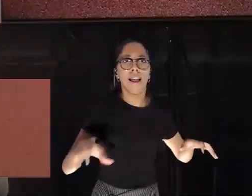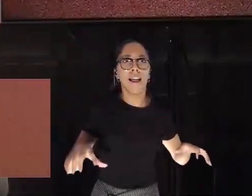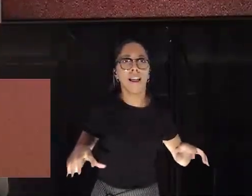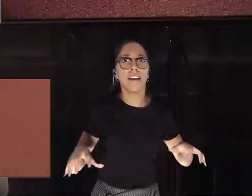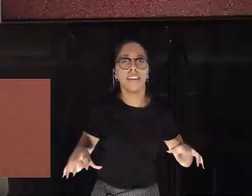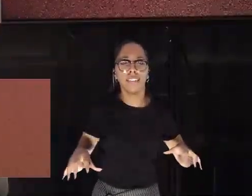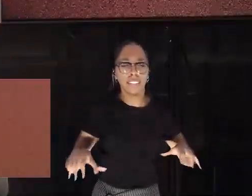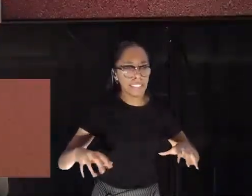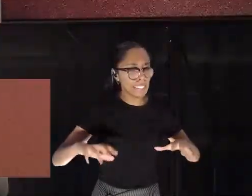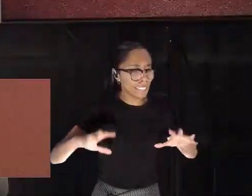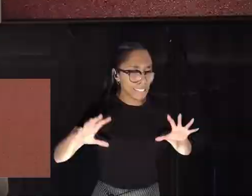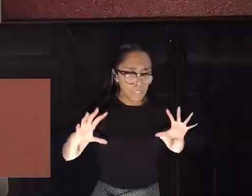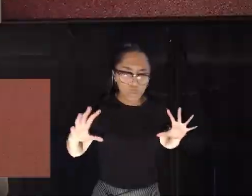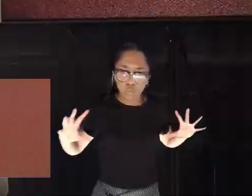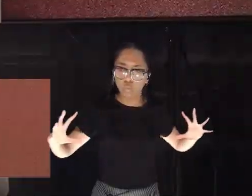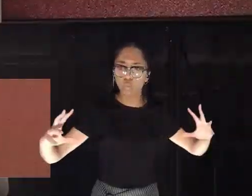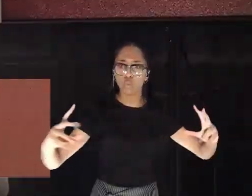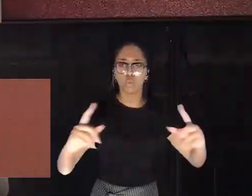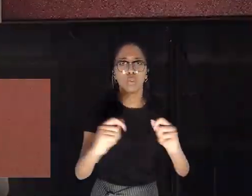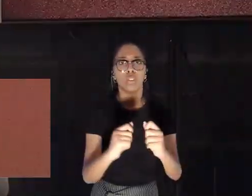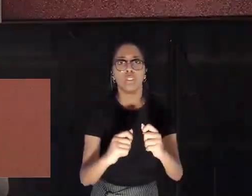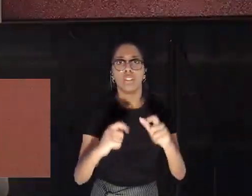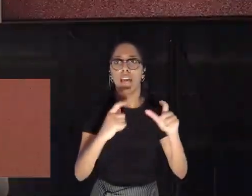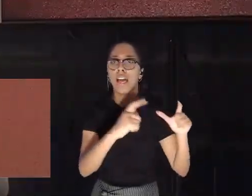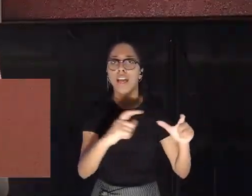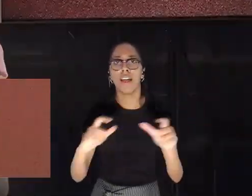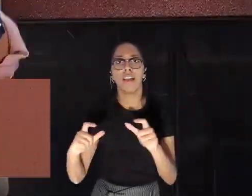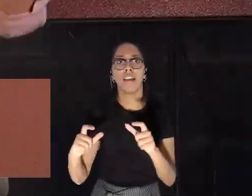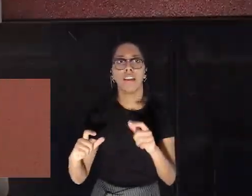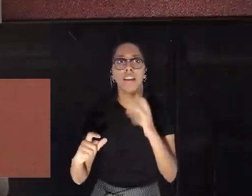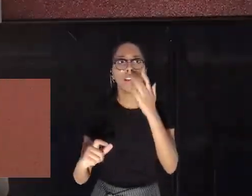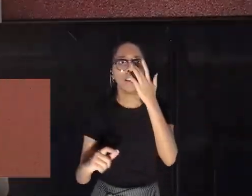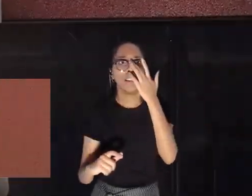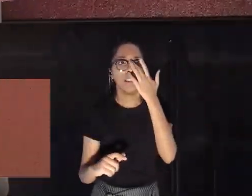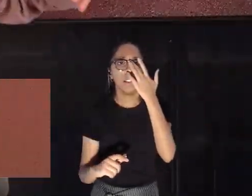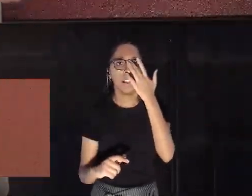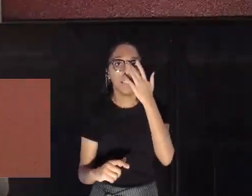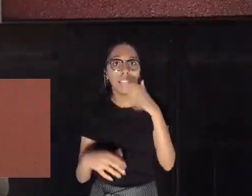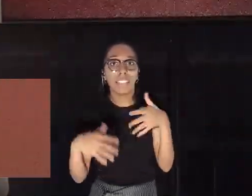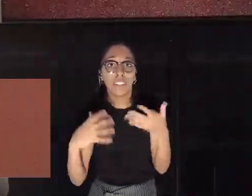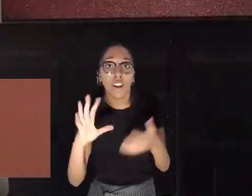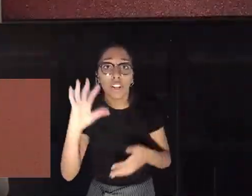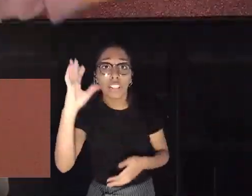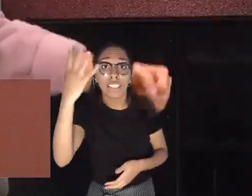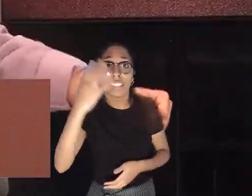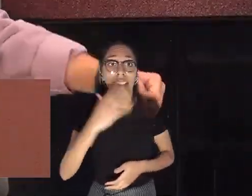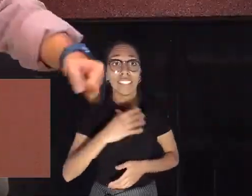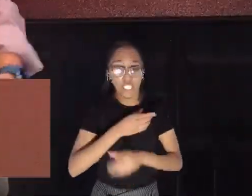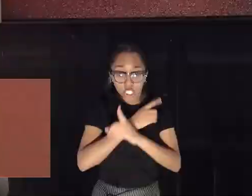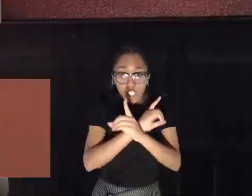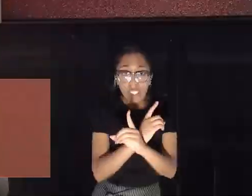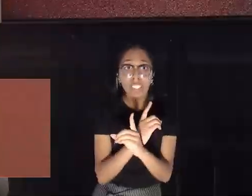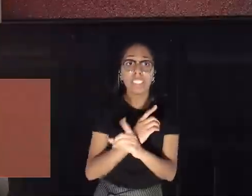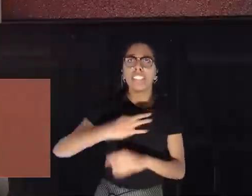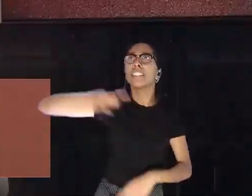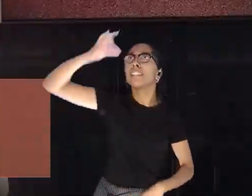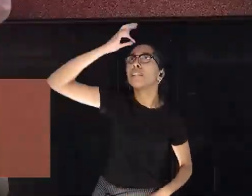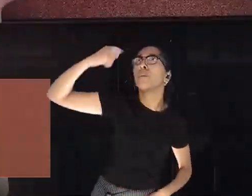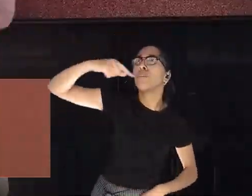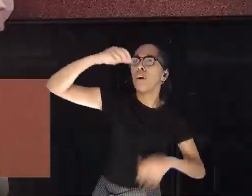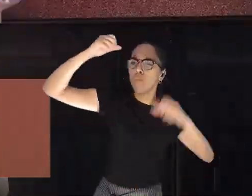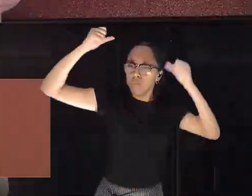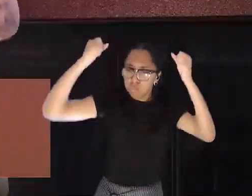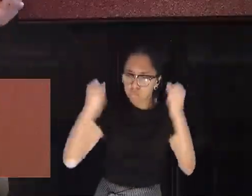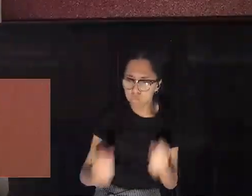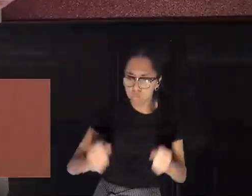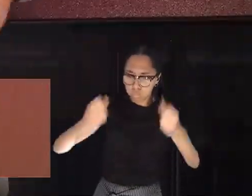e até os confins da terra. Atos 2:4. E todos ficaram cheios do Espírito Santo e